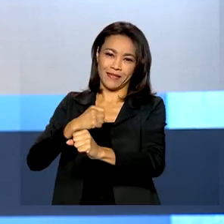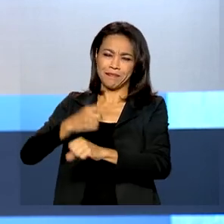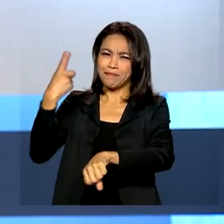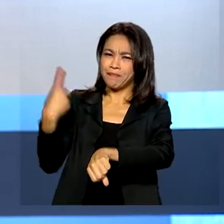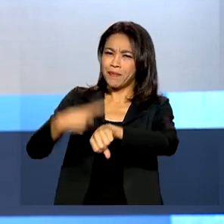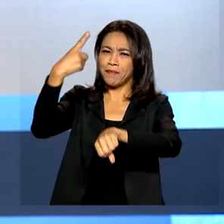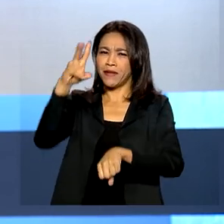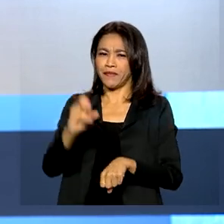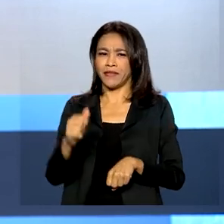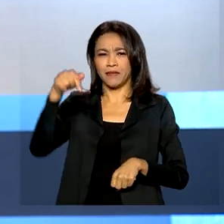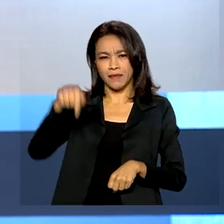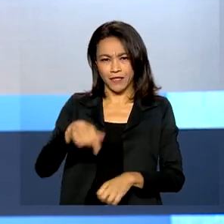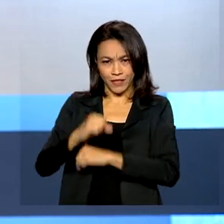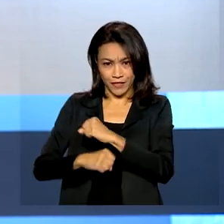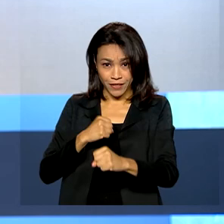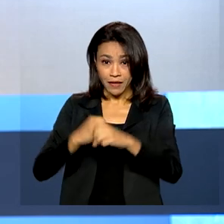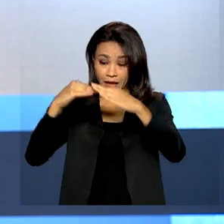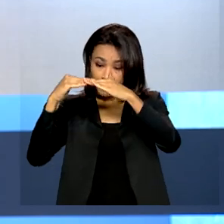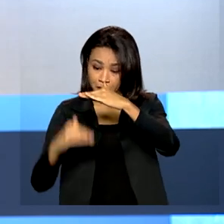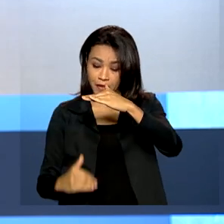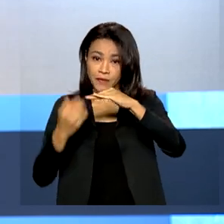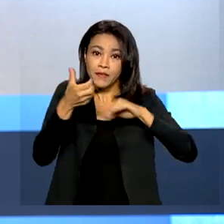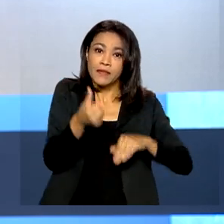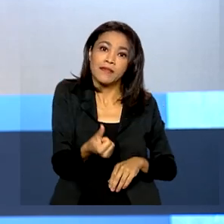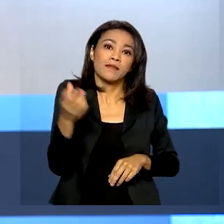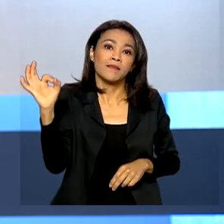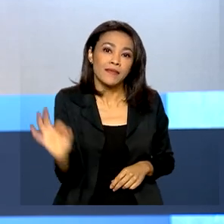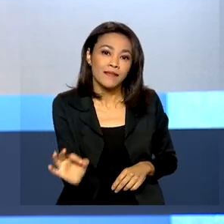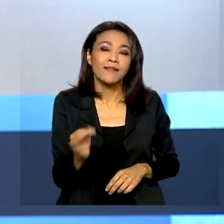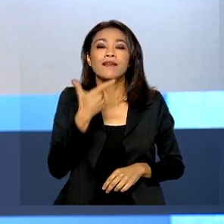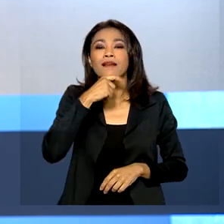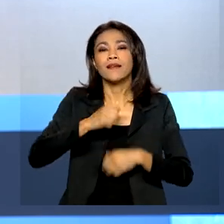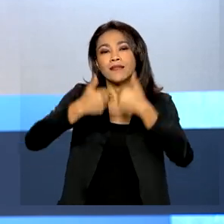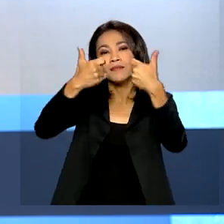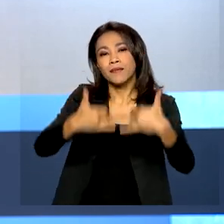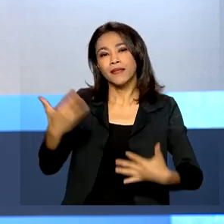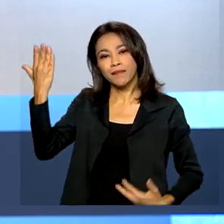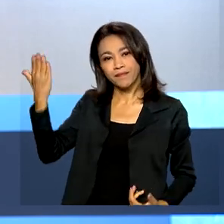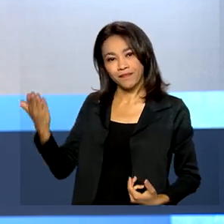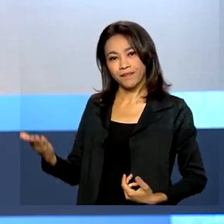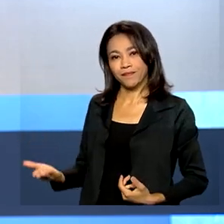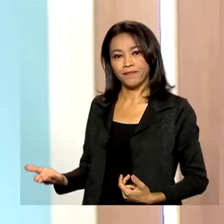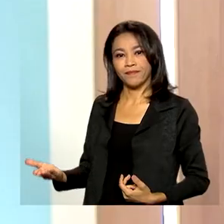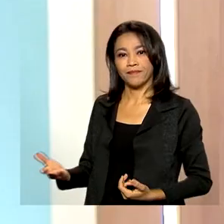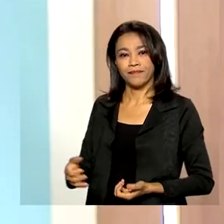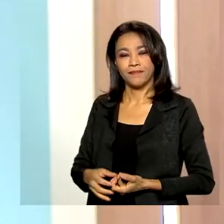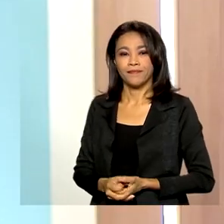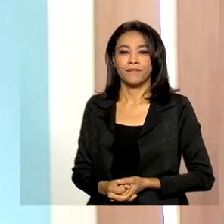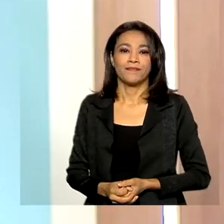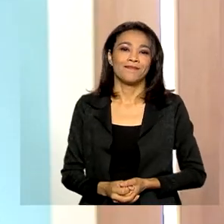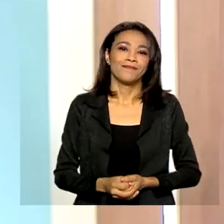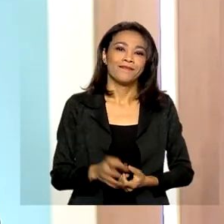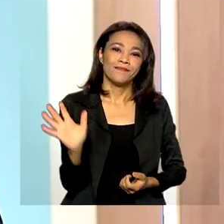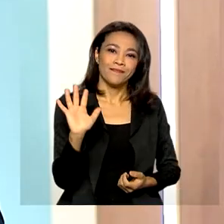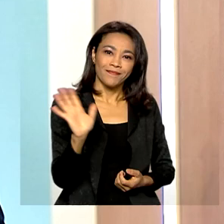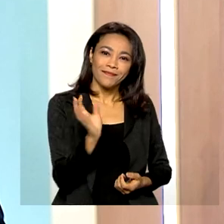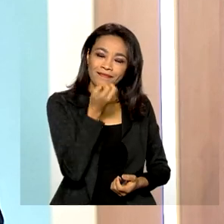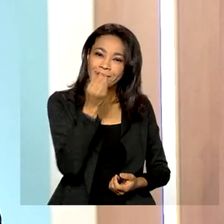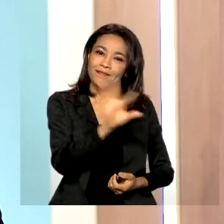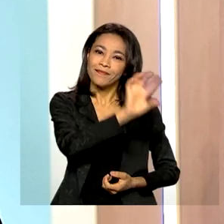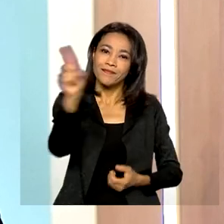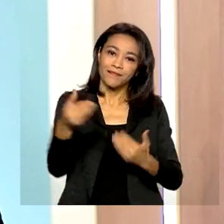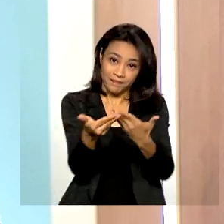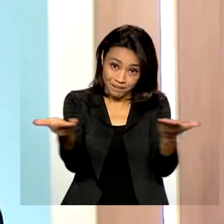em 2022, abaixo de 6%. Quem comenta é Ricardo Caldas. Olá, bom dia a